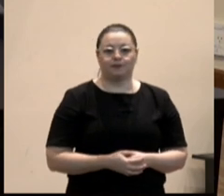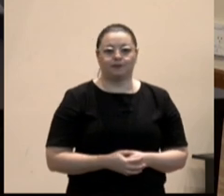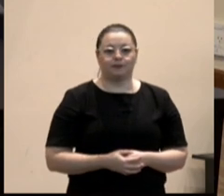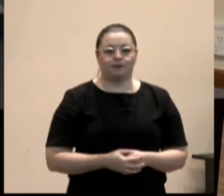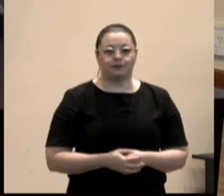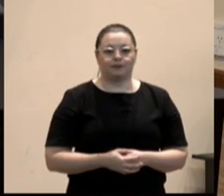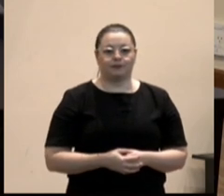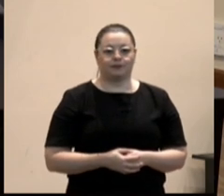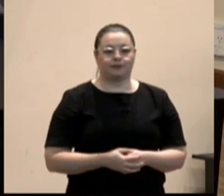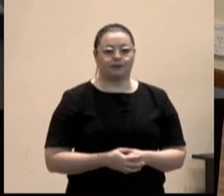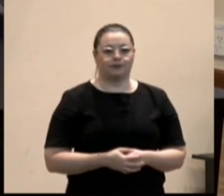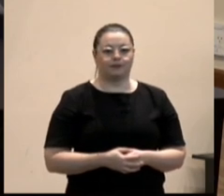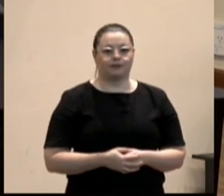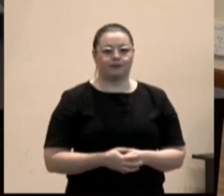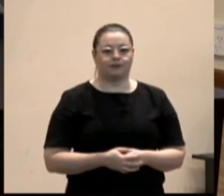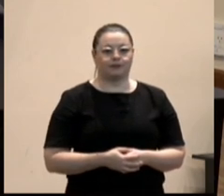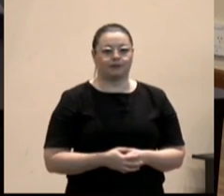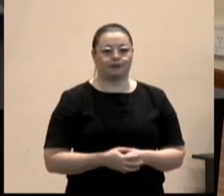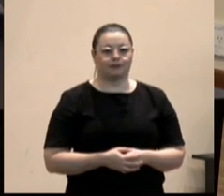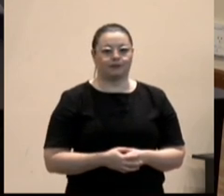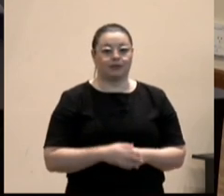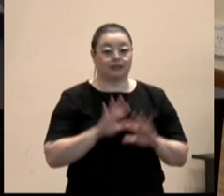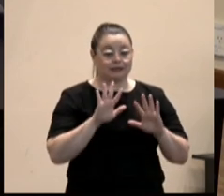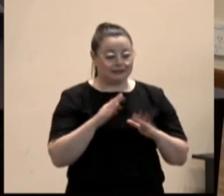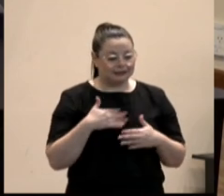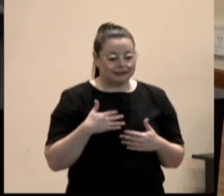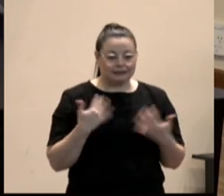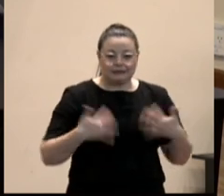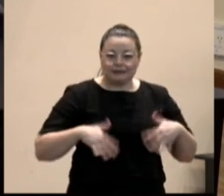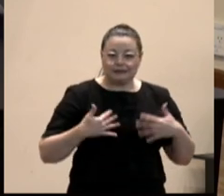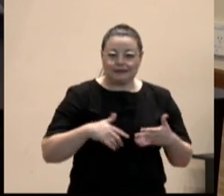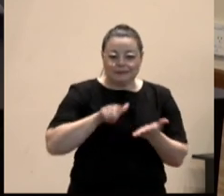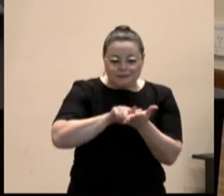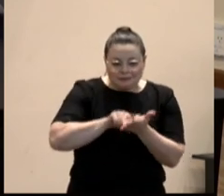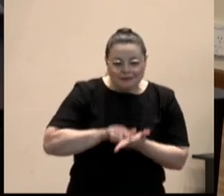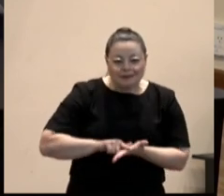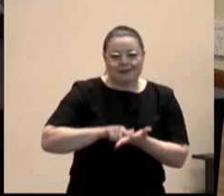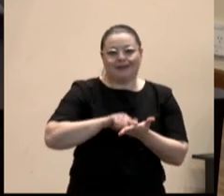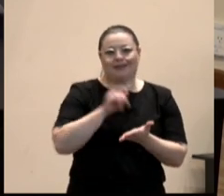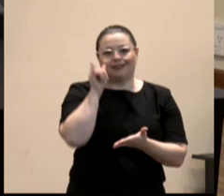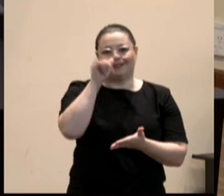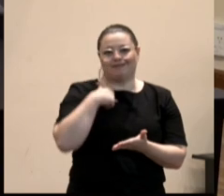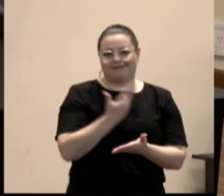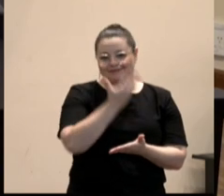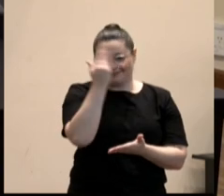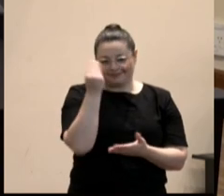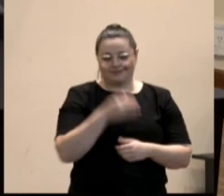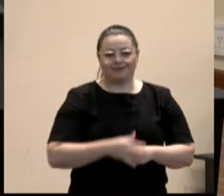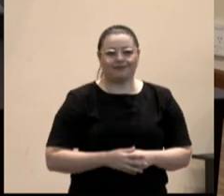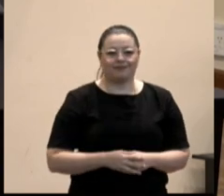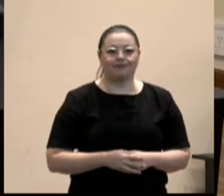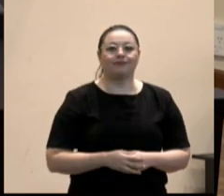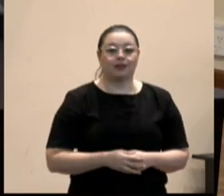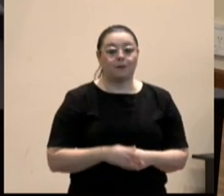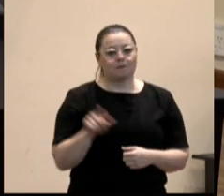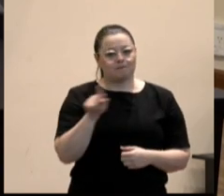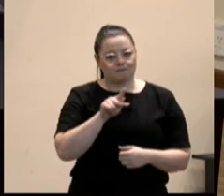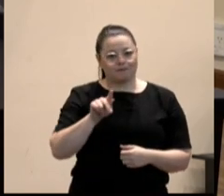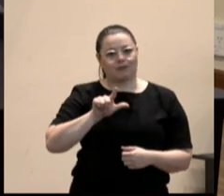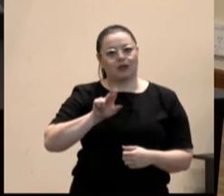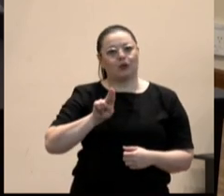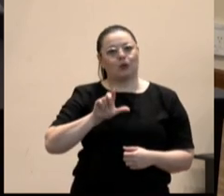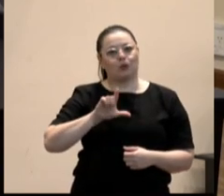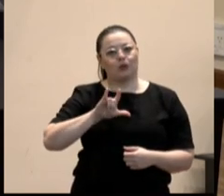que, vamos lá, que são os papeizinhos e os lembretes. Né, a professora Lueli Nogueira